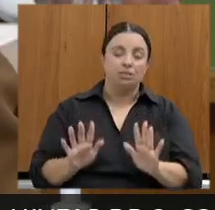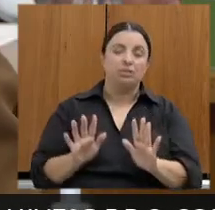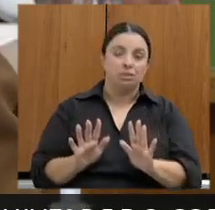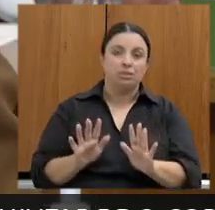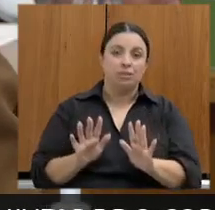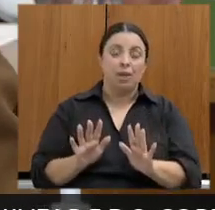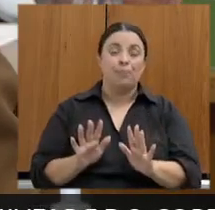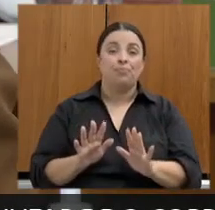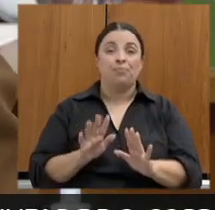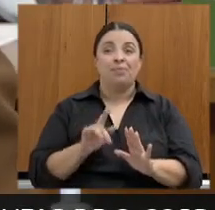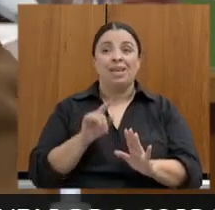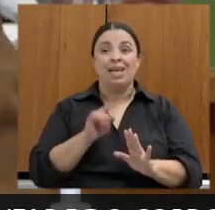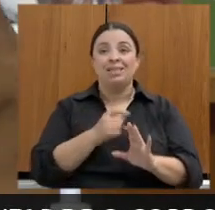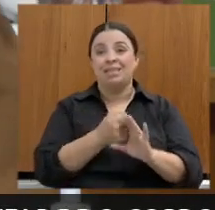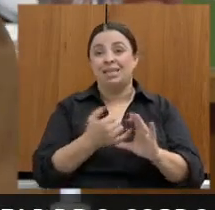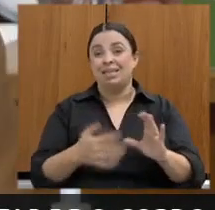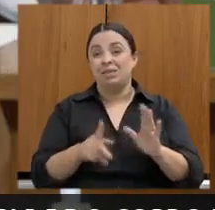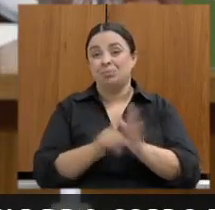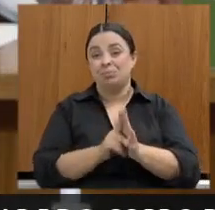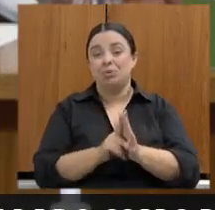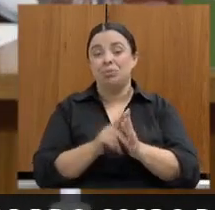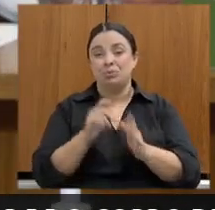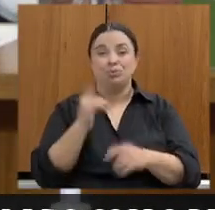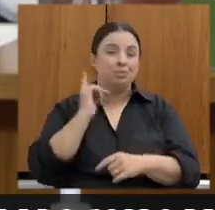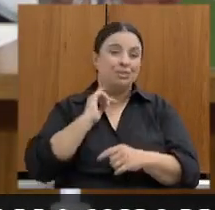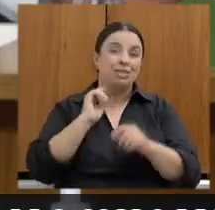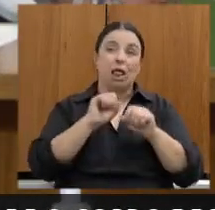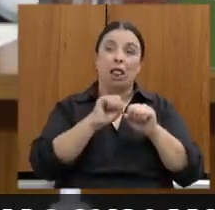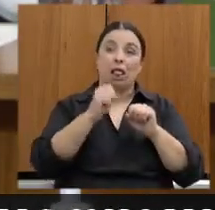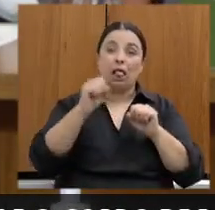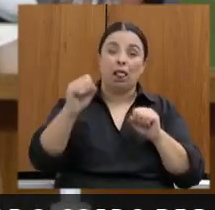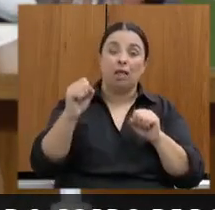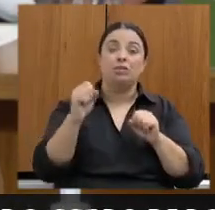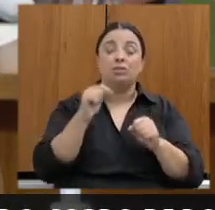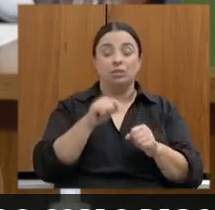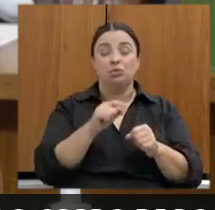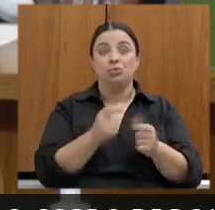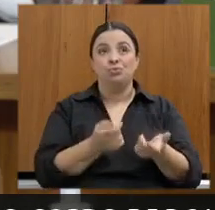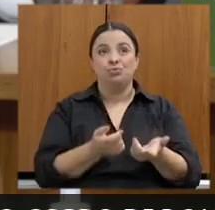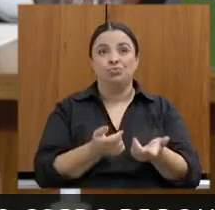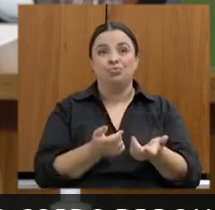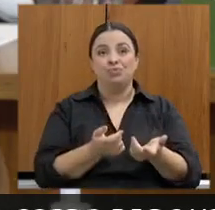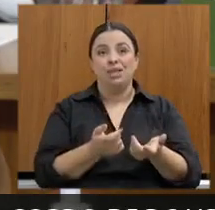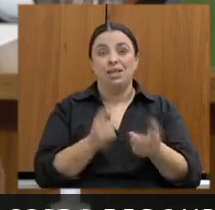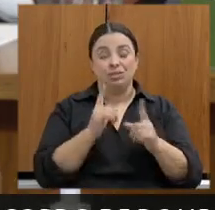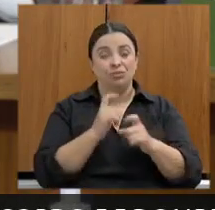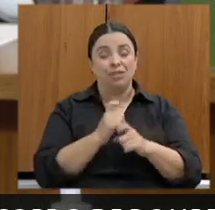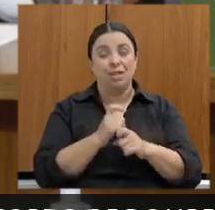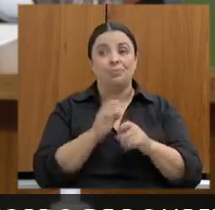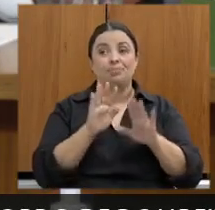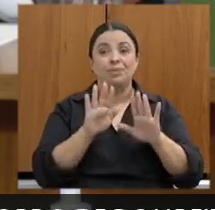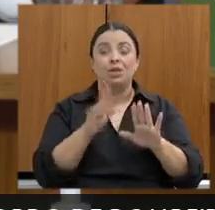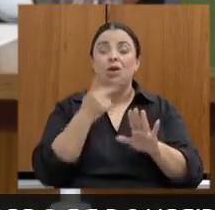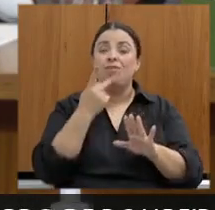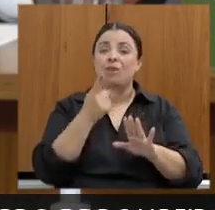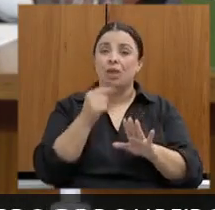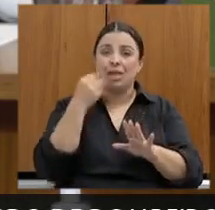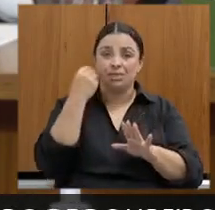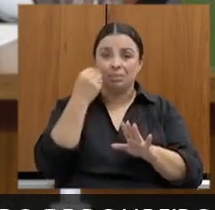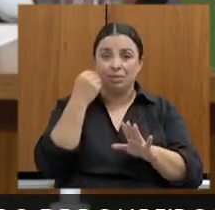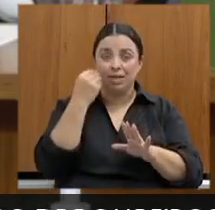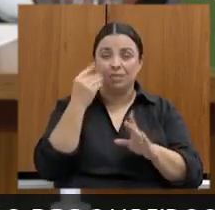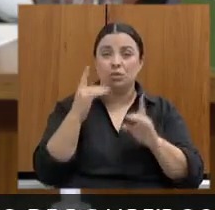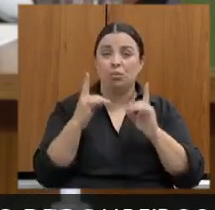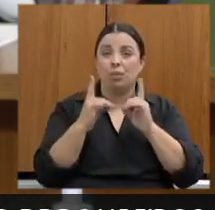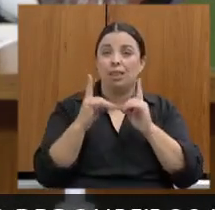essa característica do estado aí eu falo da experiência então com plantão digital sem entrar no plantão Regional que foi